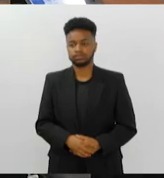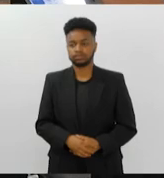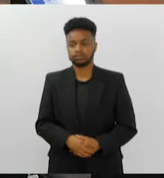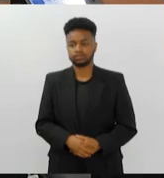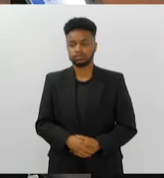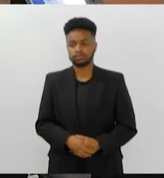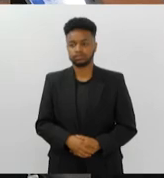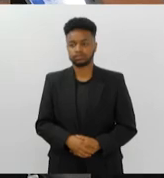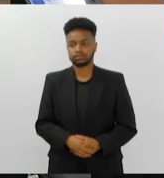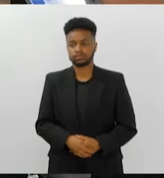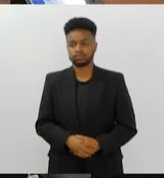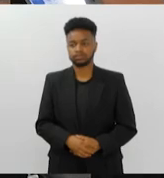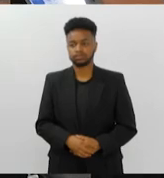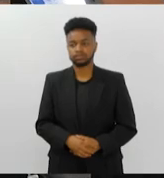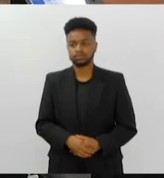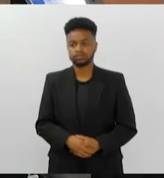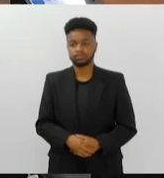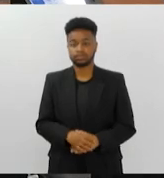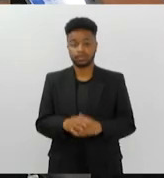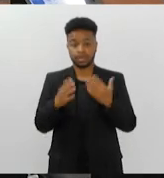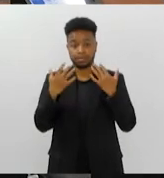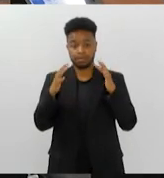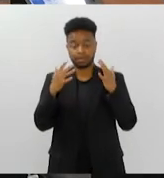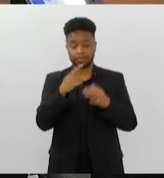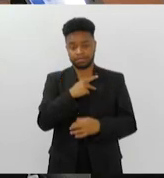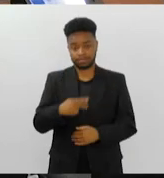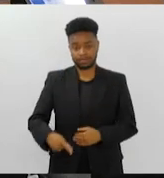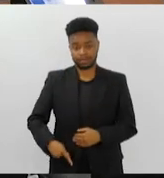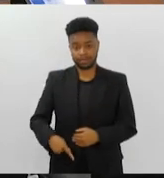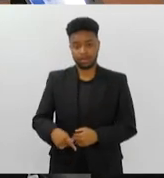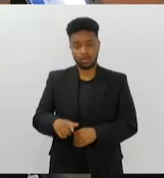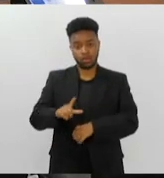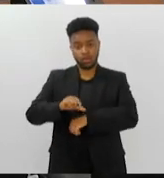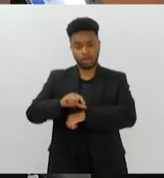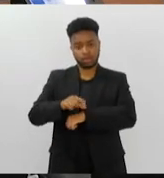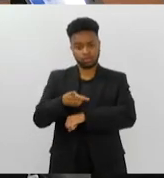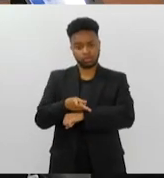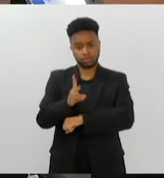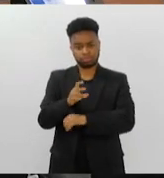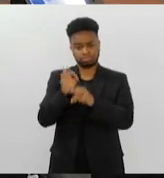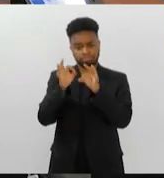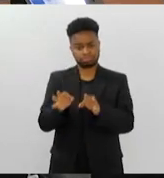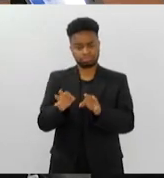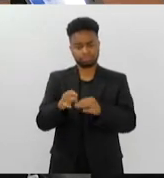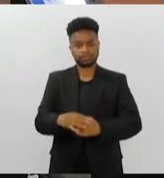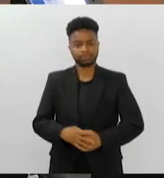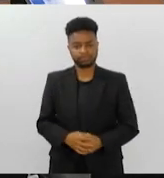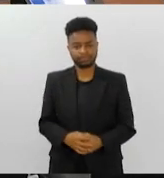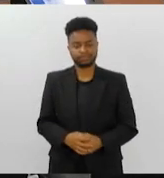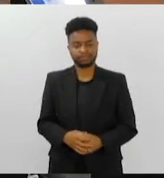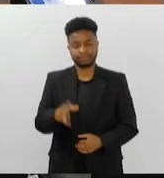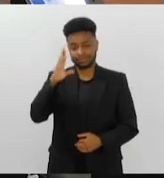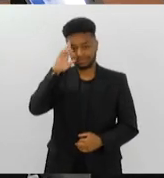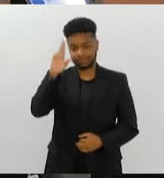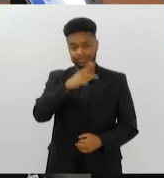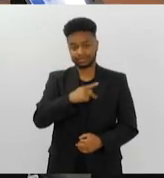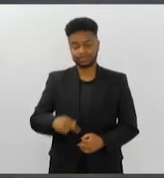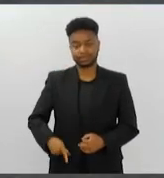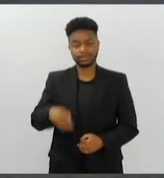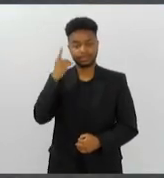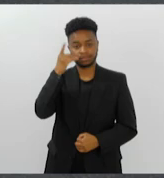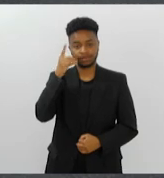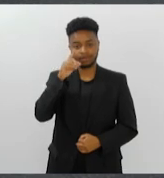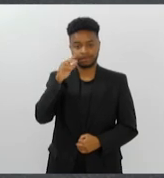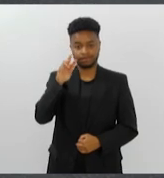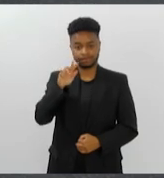anterior Parabéns Presidente 14 horas em ponto senhor presidente Deputado Val